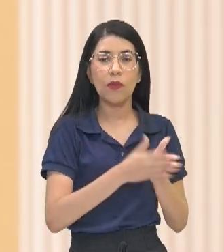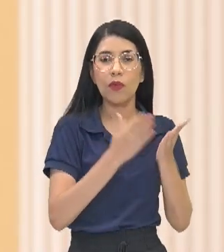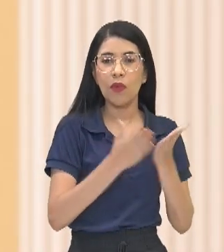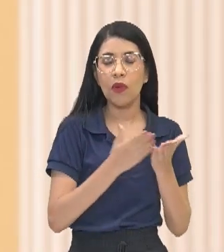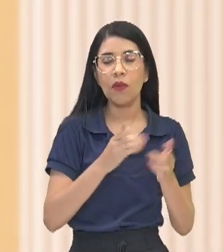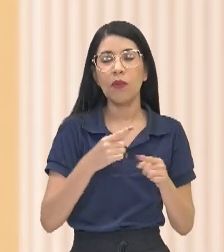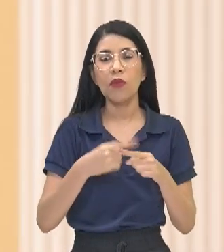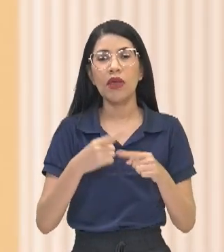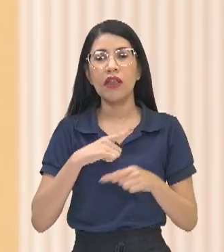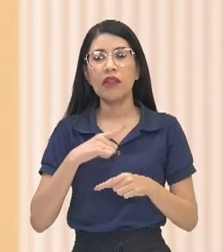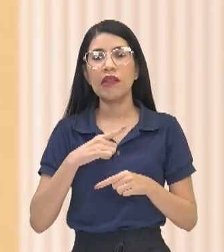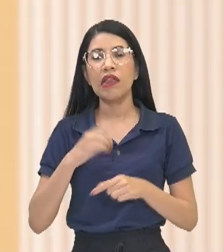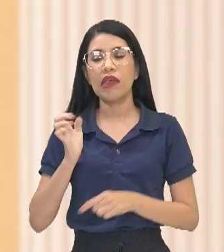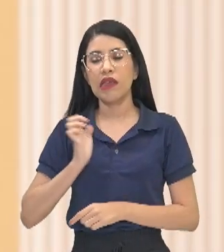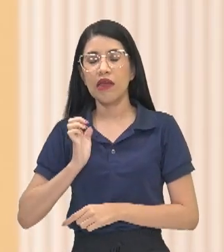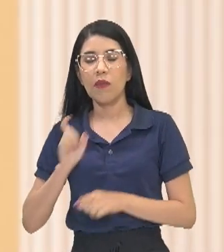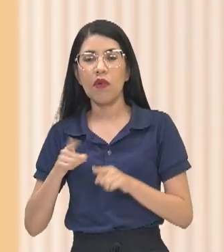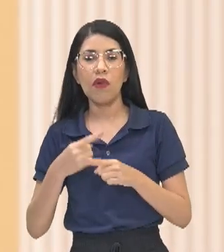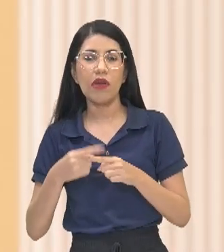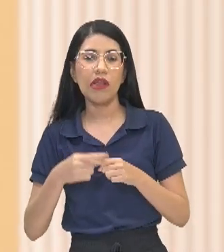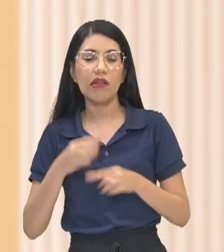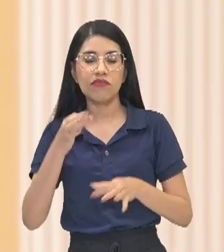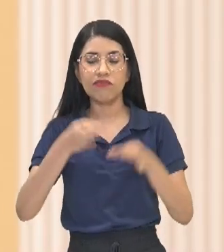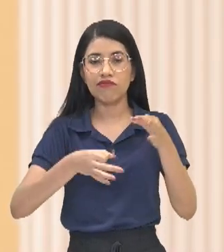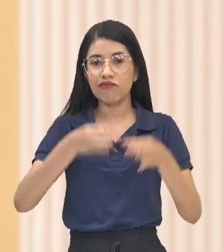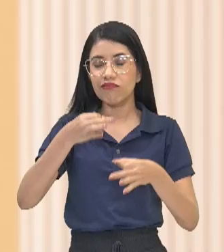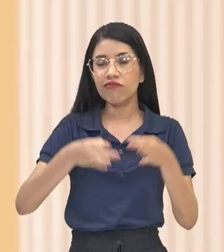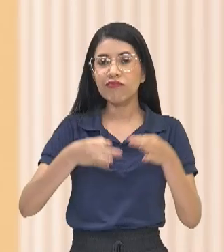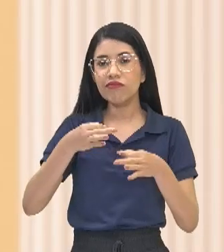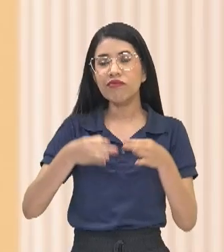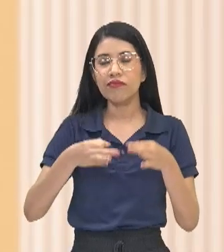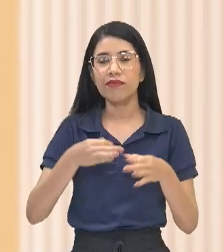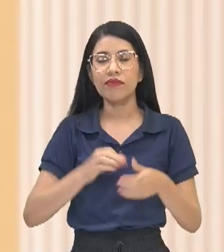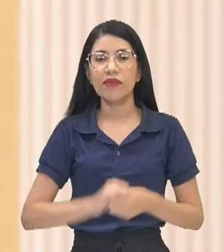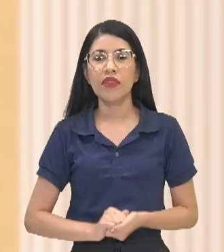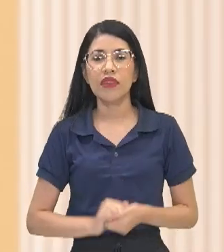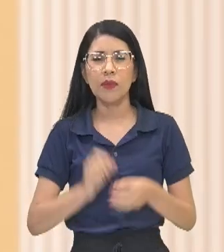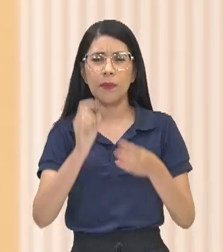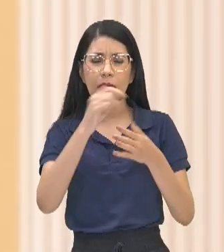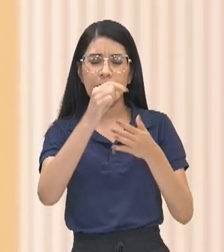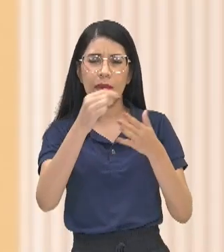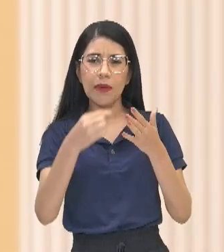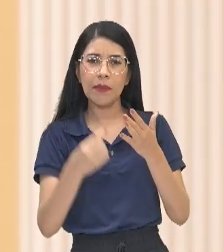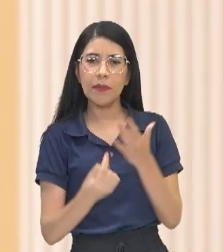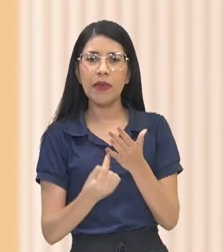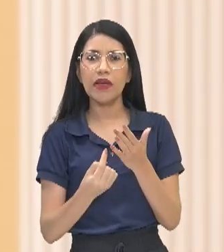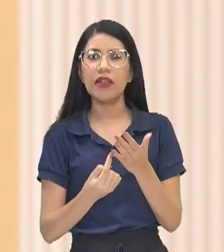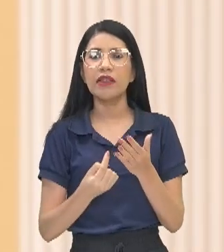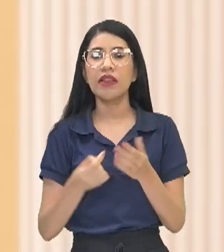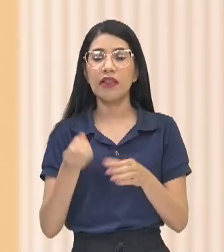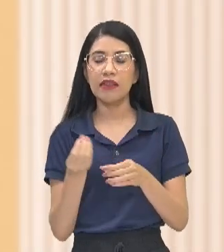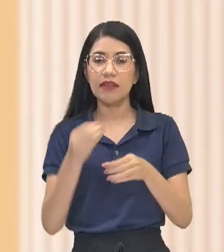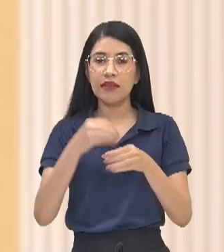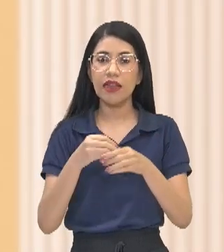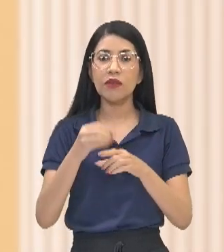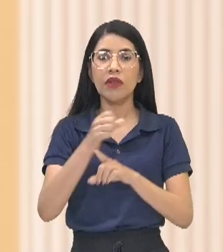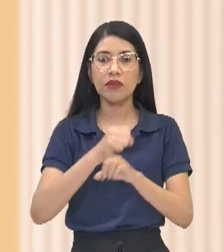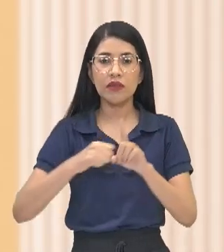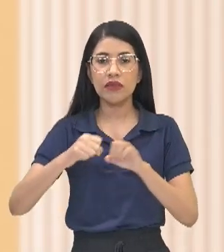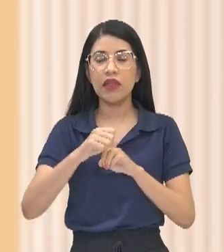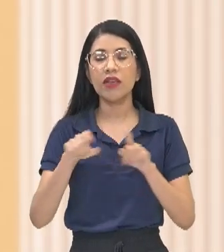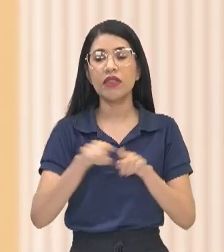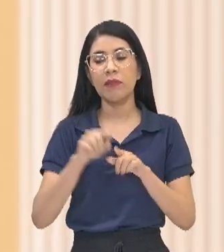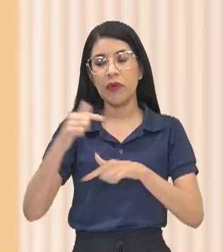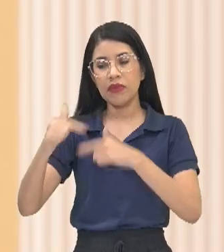existe justiça. Então, tudo isso aí está dentro da vida social. O trabalho